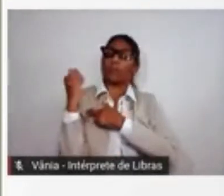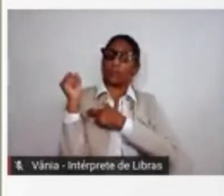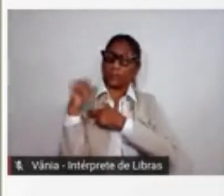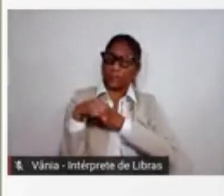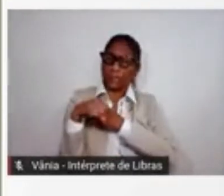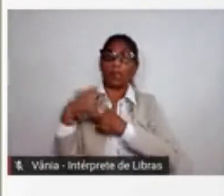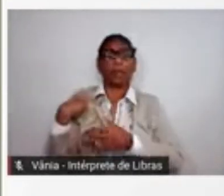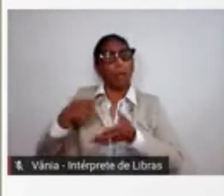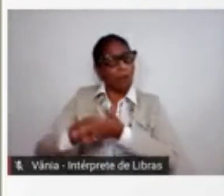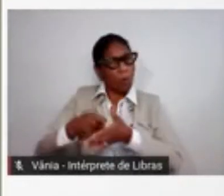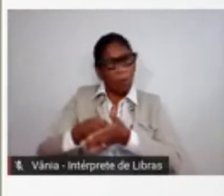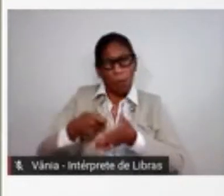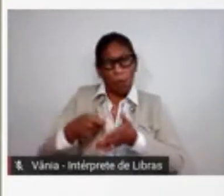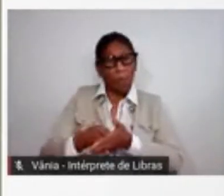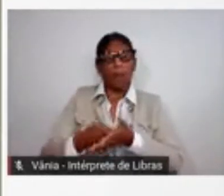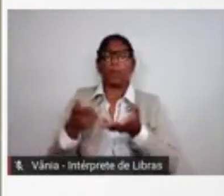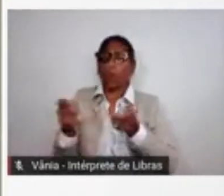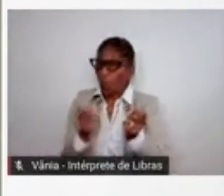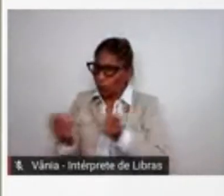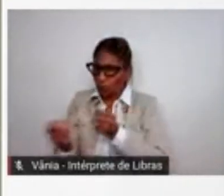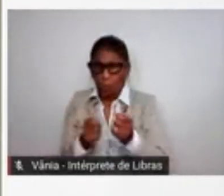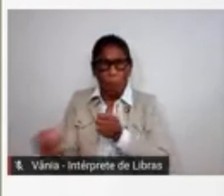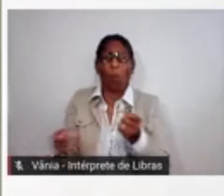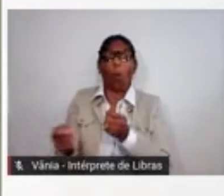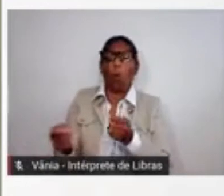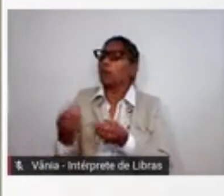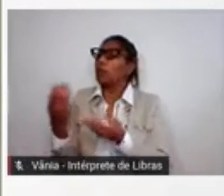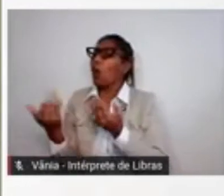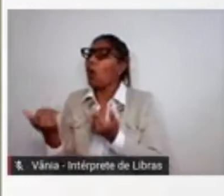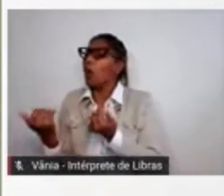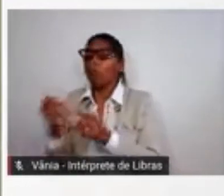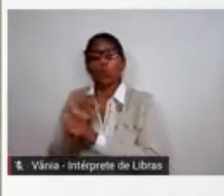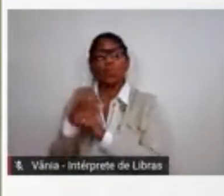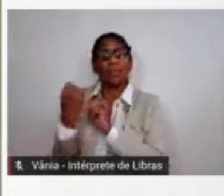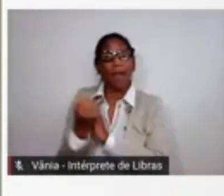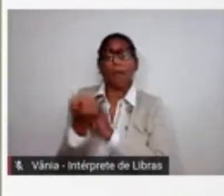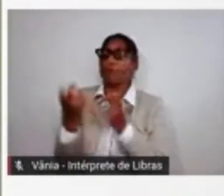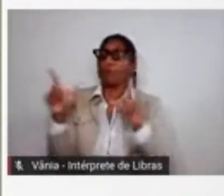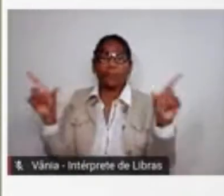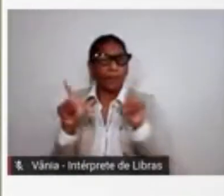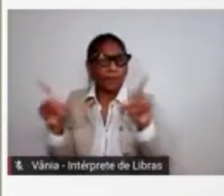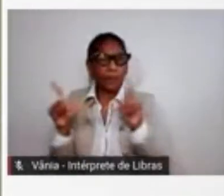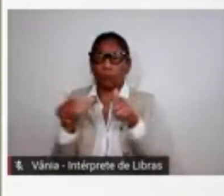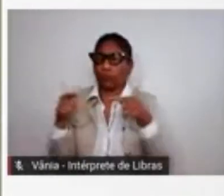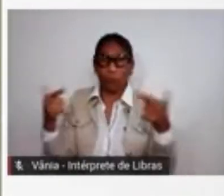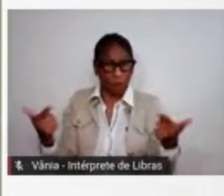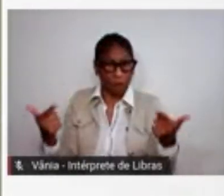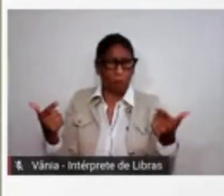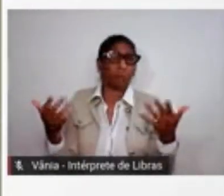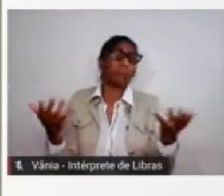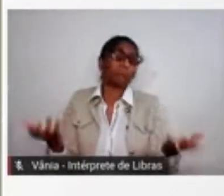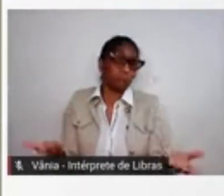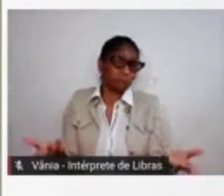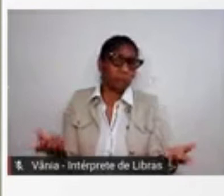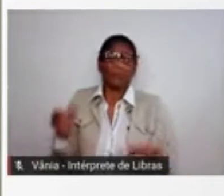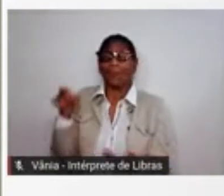cobrança também de órgãos de controle sobre eles, da sociedade, da imprensa, e devem fazer essa